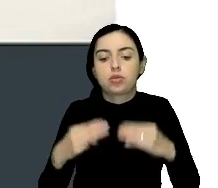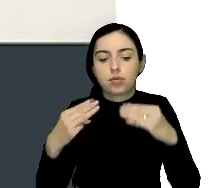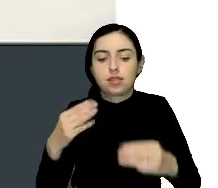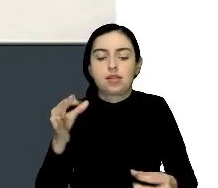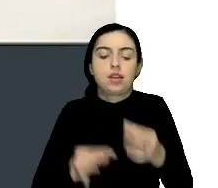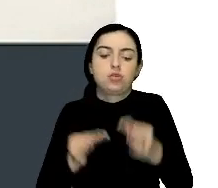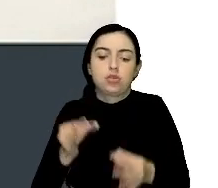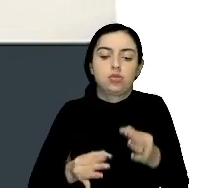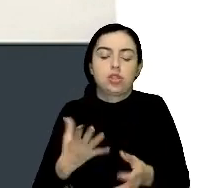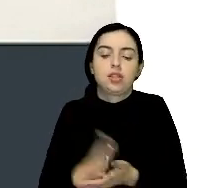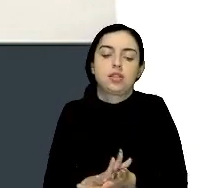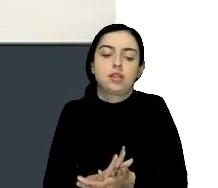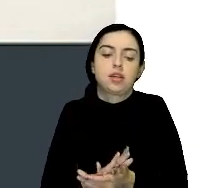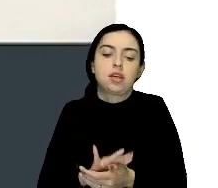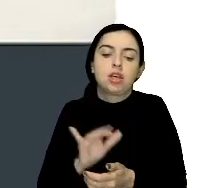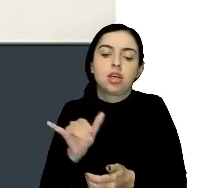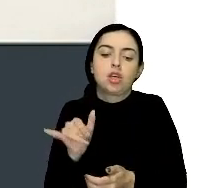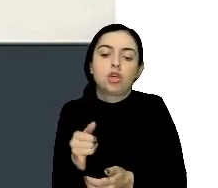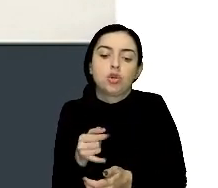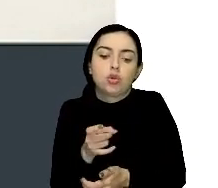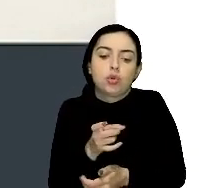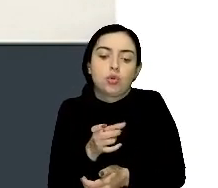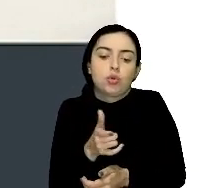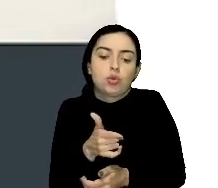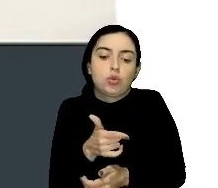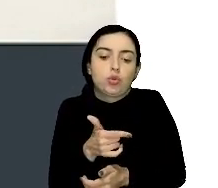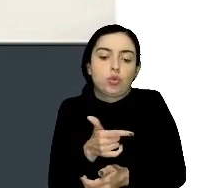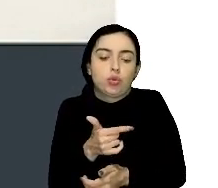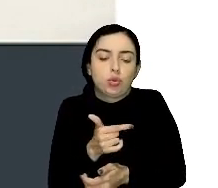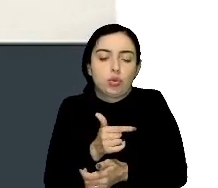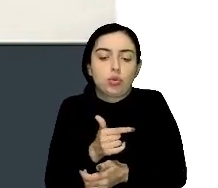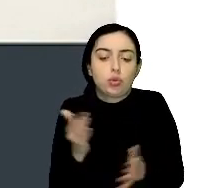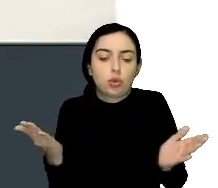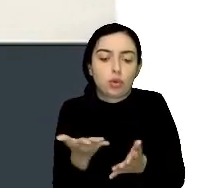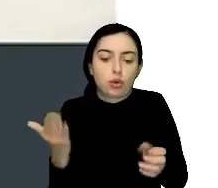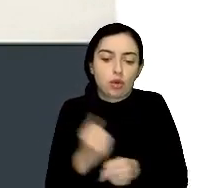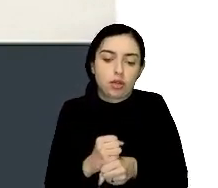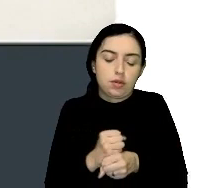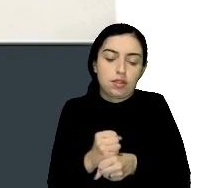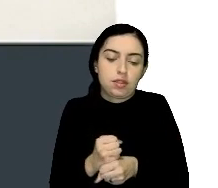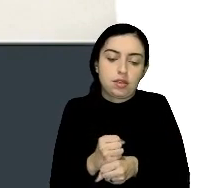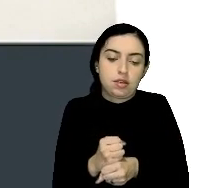Ela é de julho desse ano e ela cita